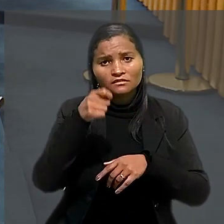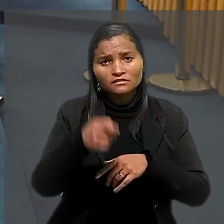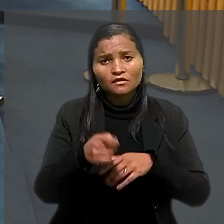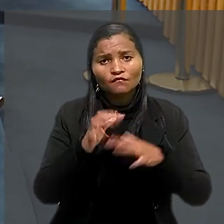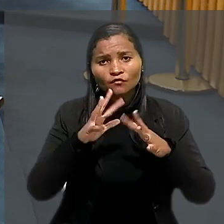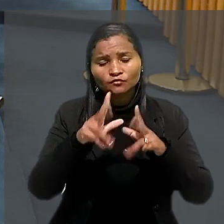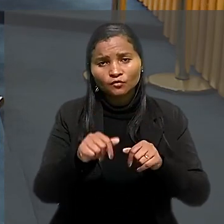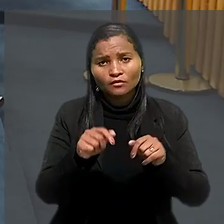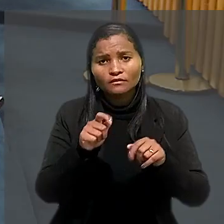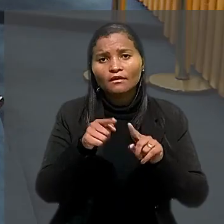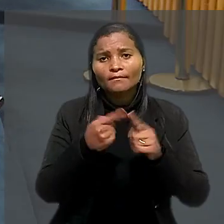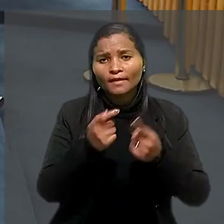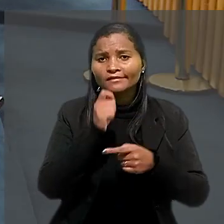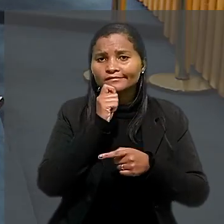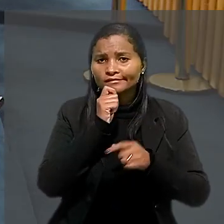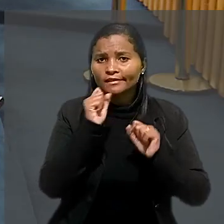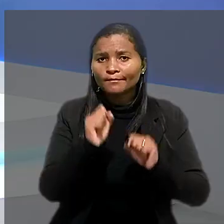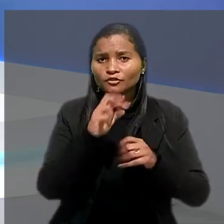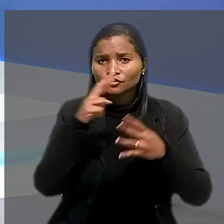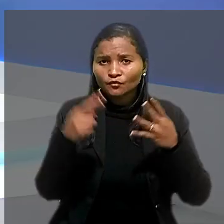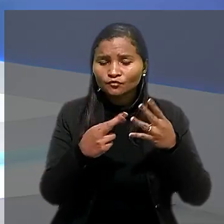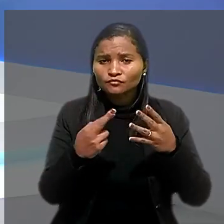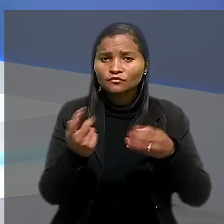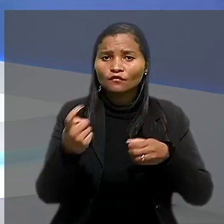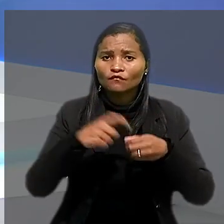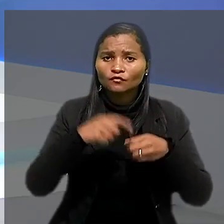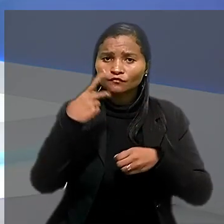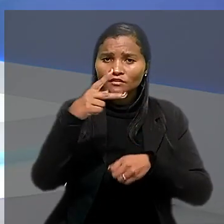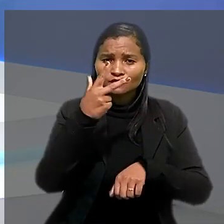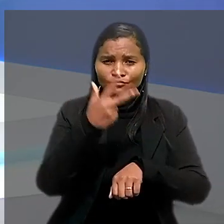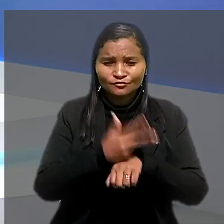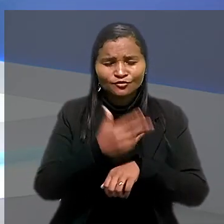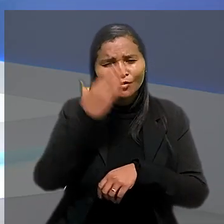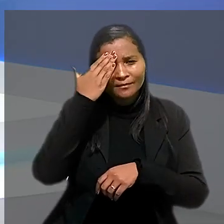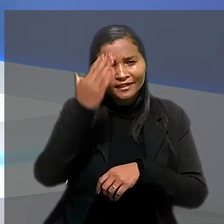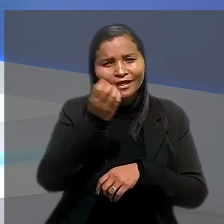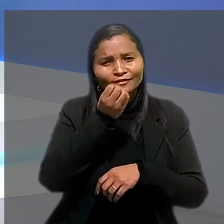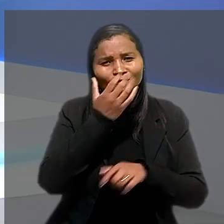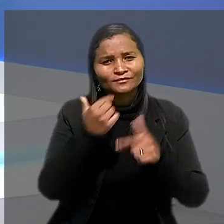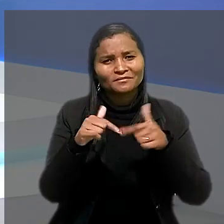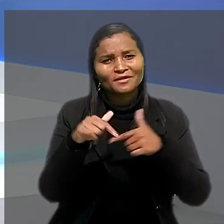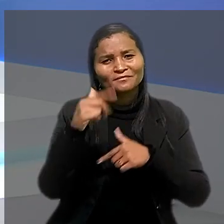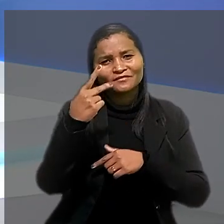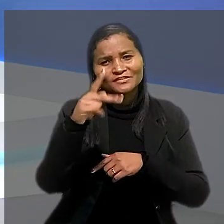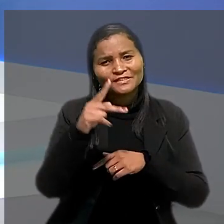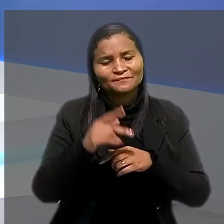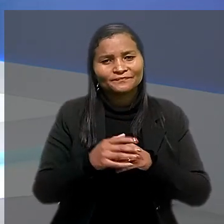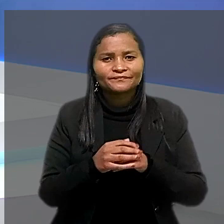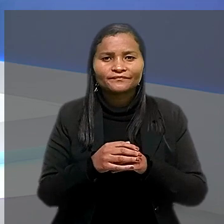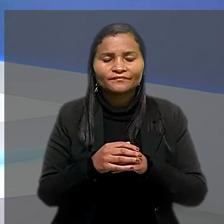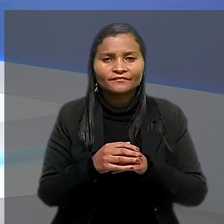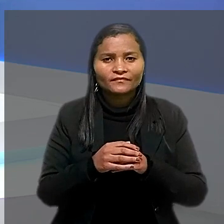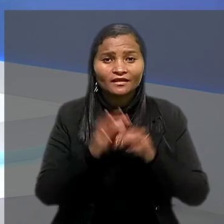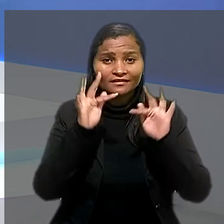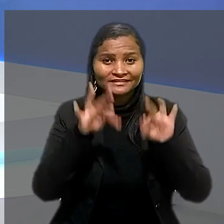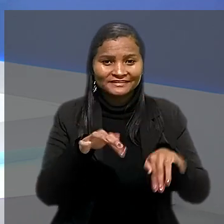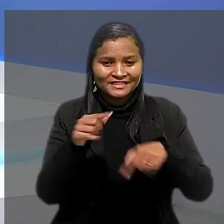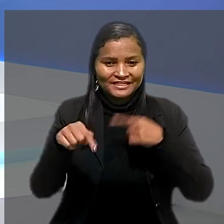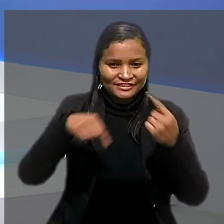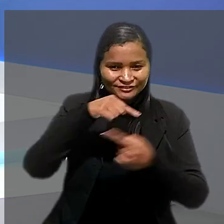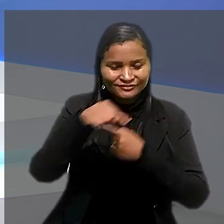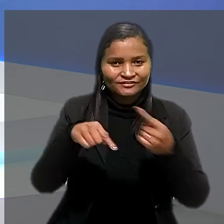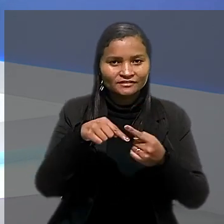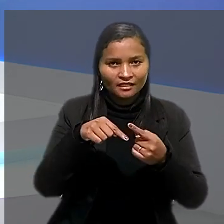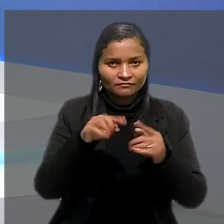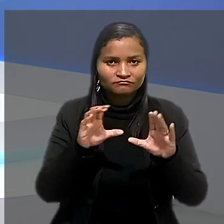foi unânime, mas ainda cabe recurso. Volto com vocês aí no estúdio. Obrigado, Rafael. Bom trabalho para você. Encerrando o